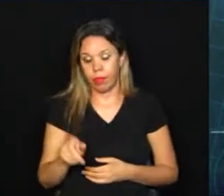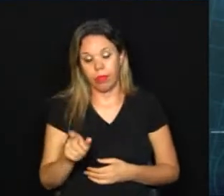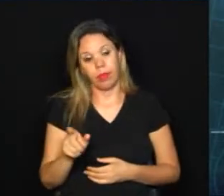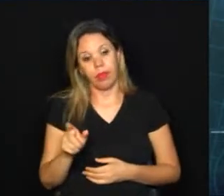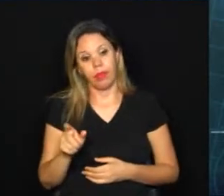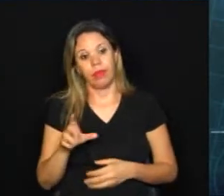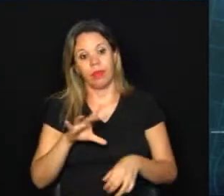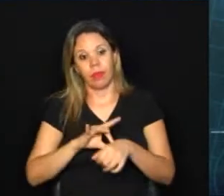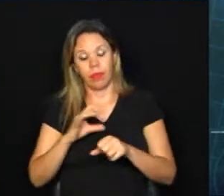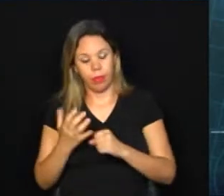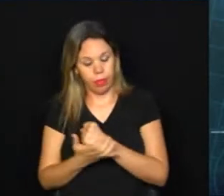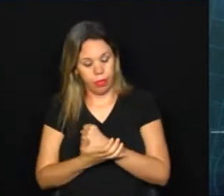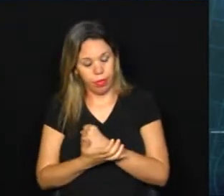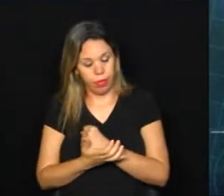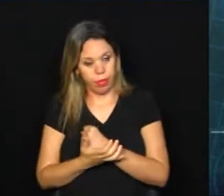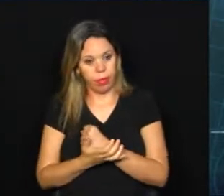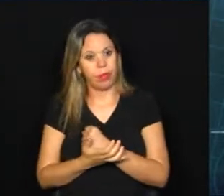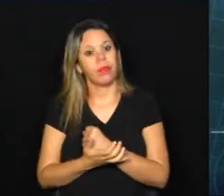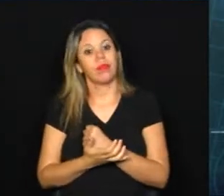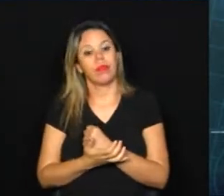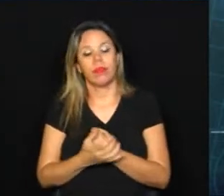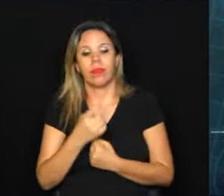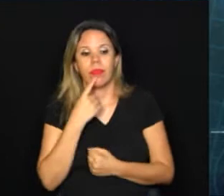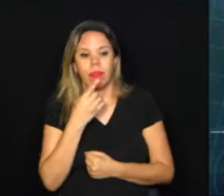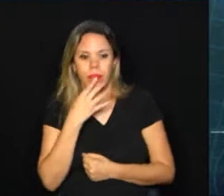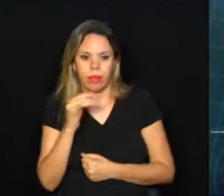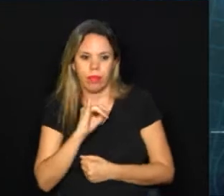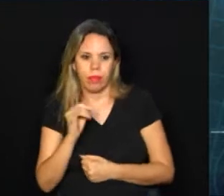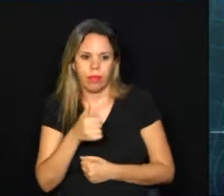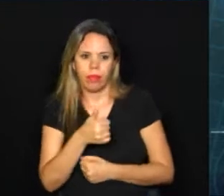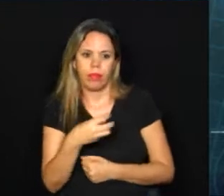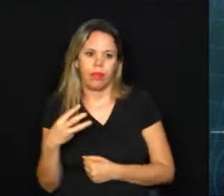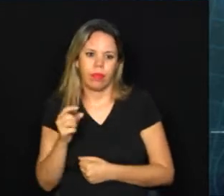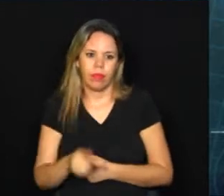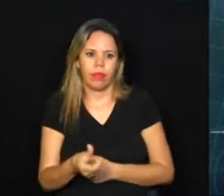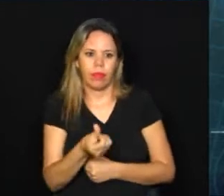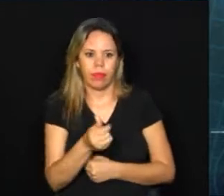61.286 casos de Covid-19, Indaiatuba na sequência com